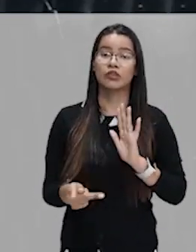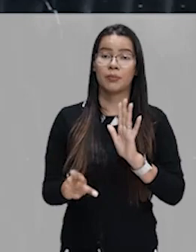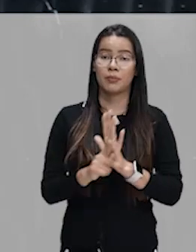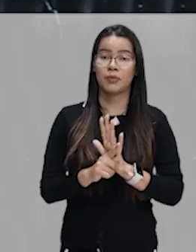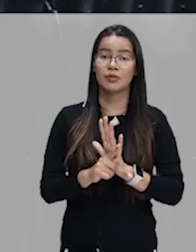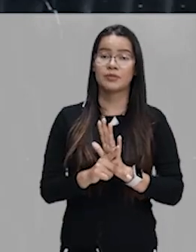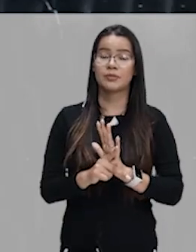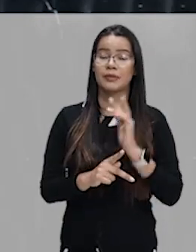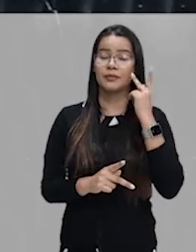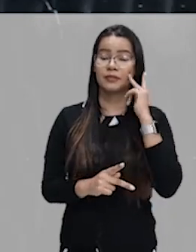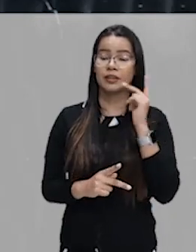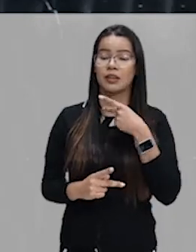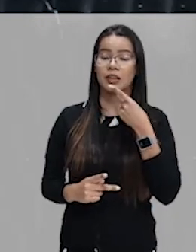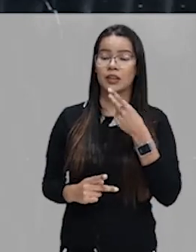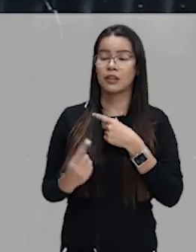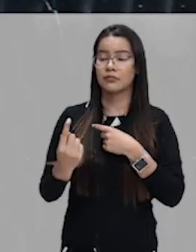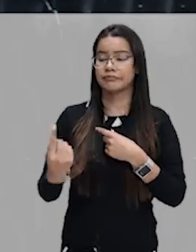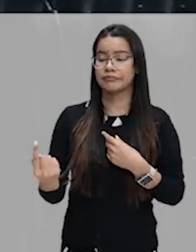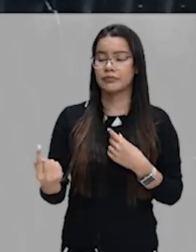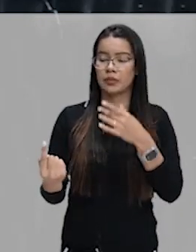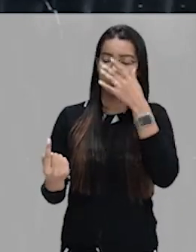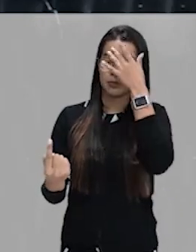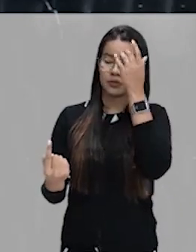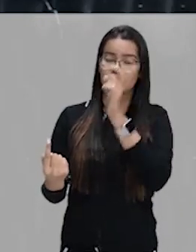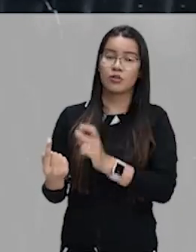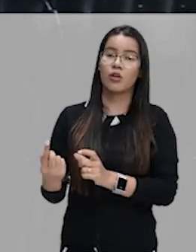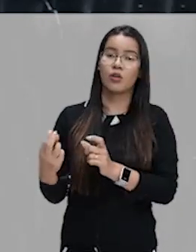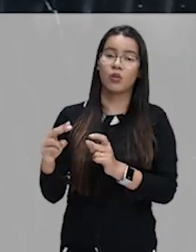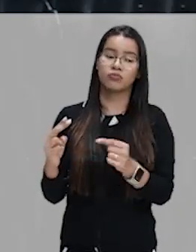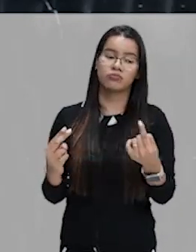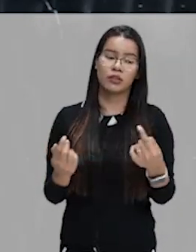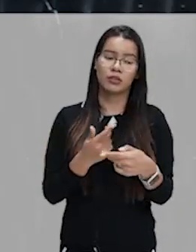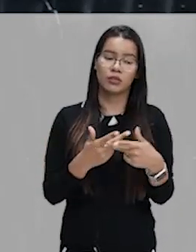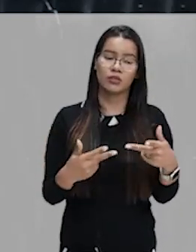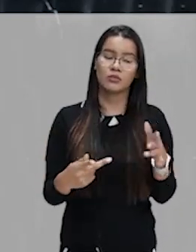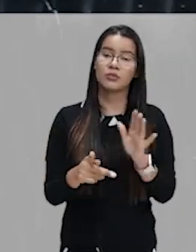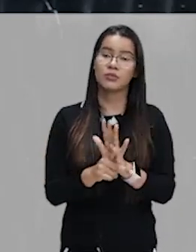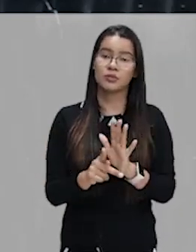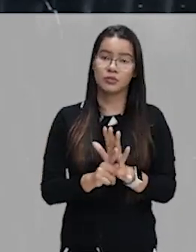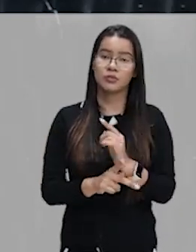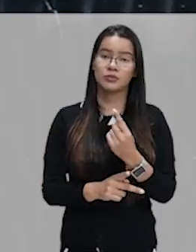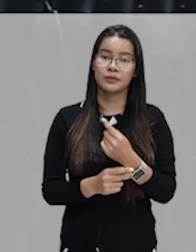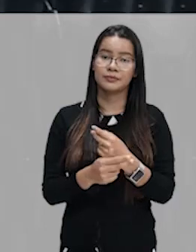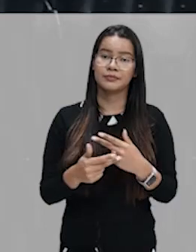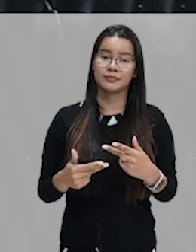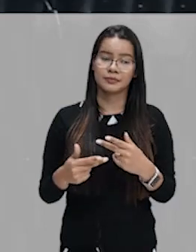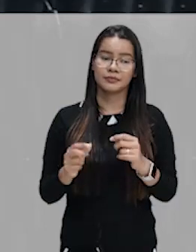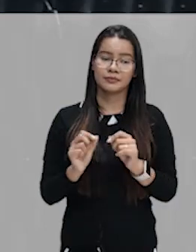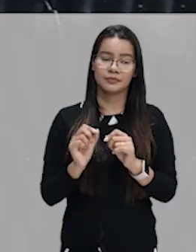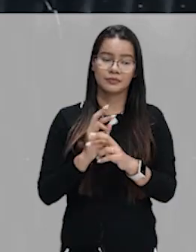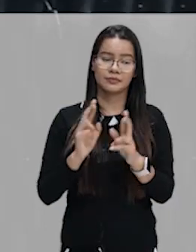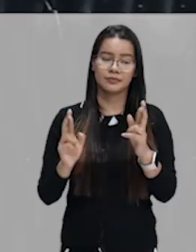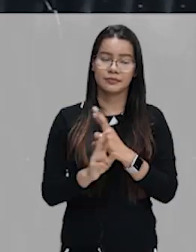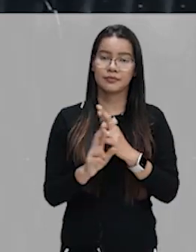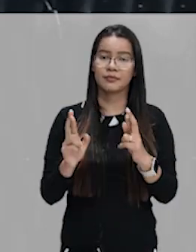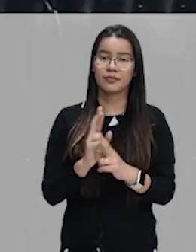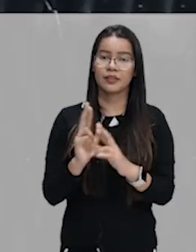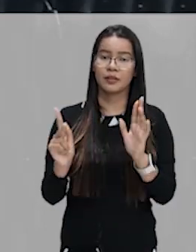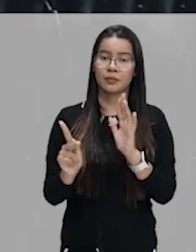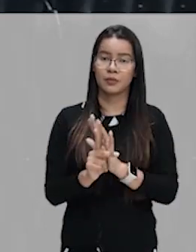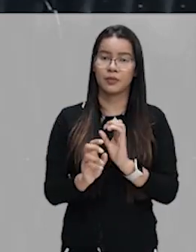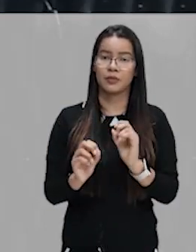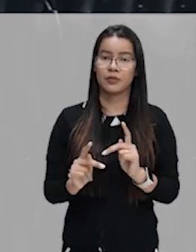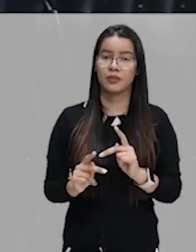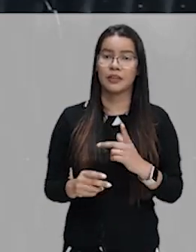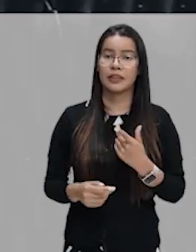indicar que alguém ou alguma coisa possui algo, tá? Fazendo essa relação de propriedade. I have a